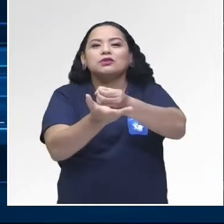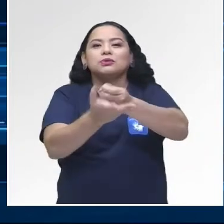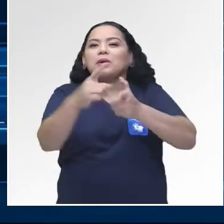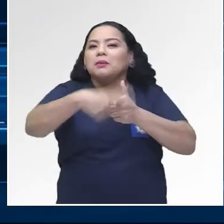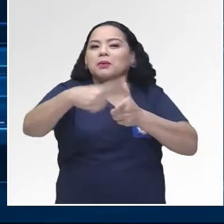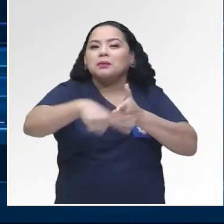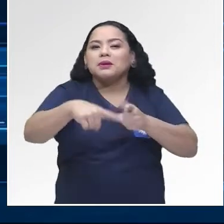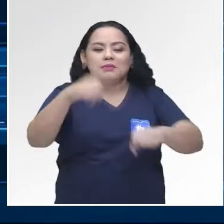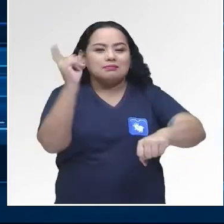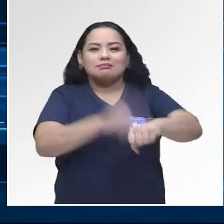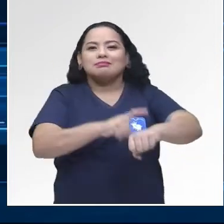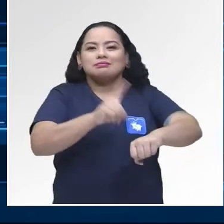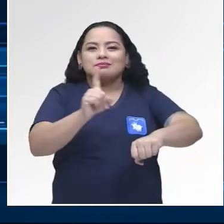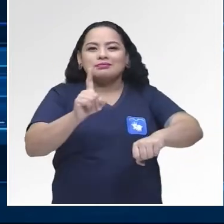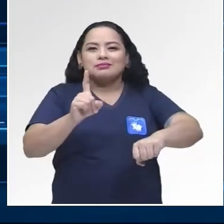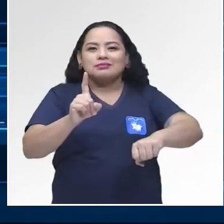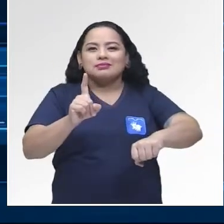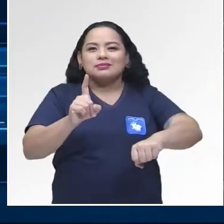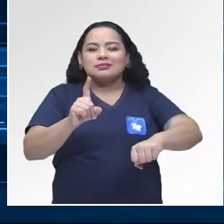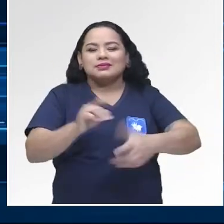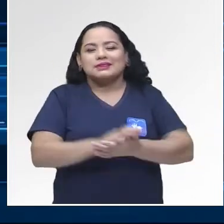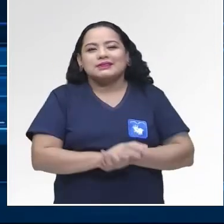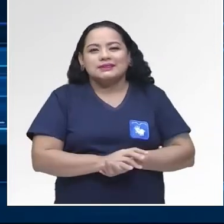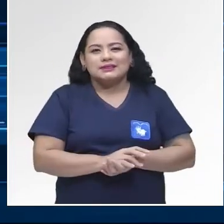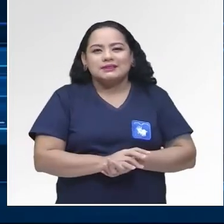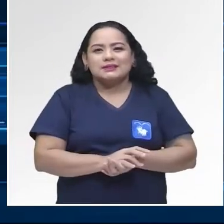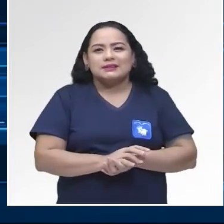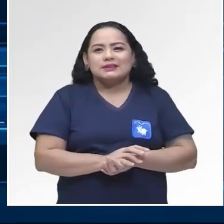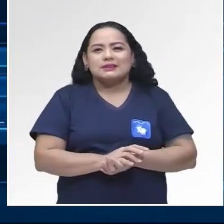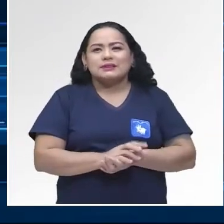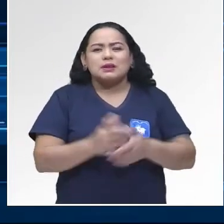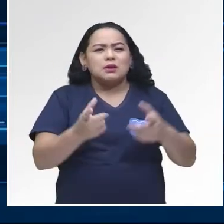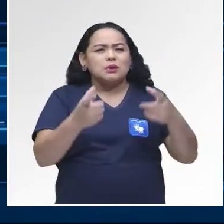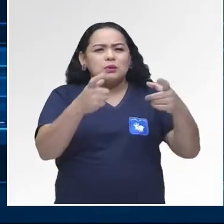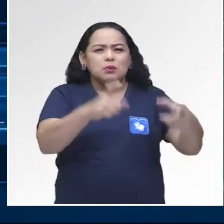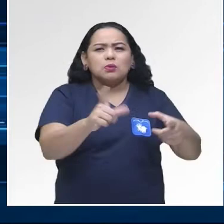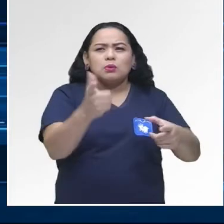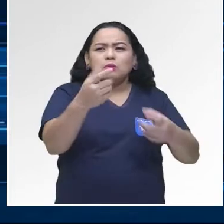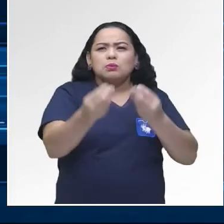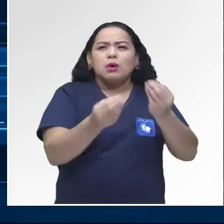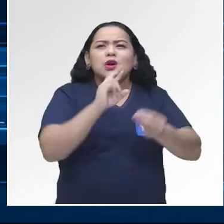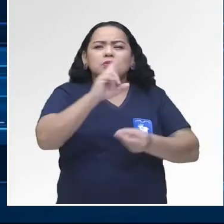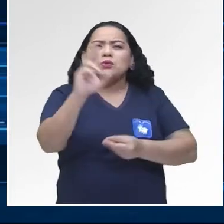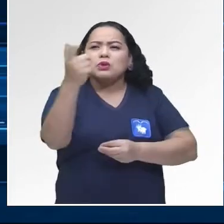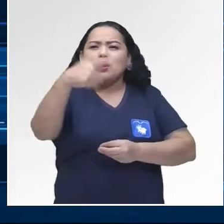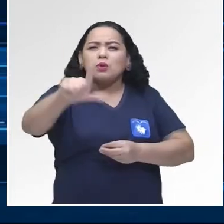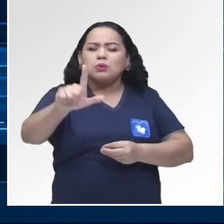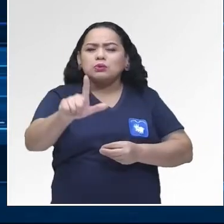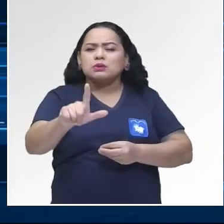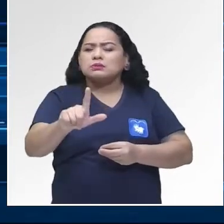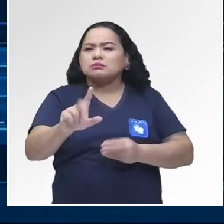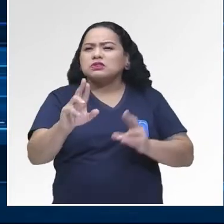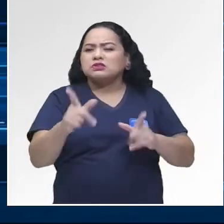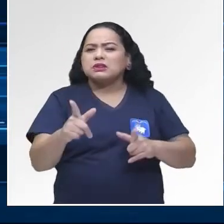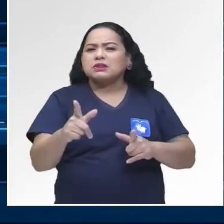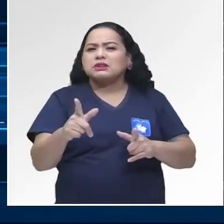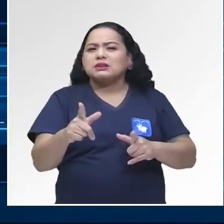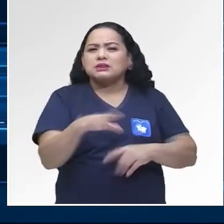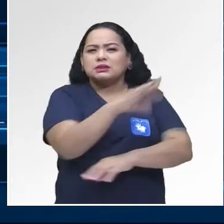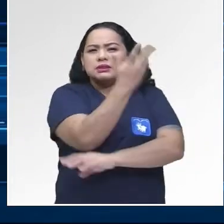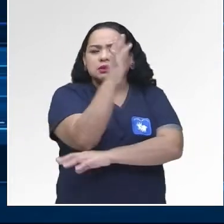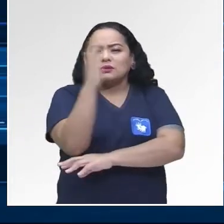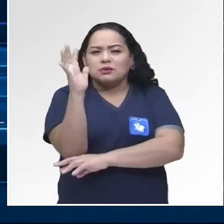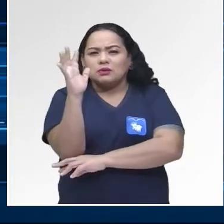momento. Sem recorrer a nenhum outro tipo de recurso, que não seja o natural, o imediato.